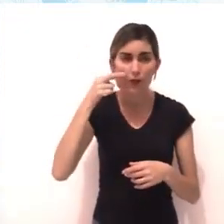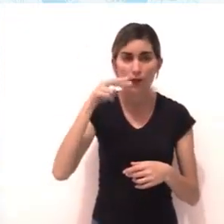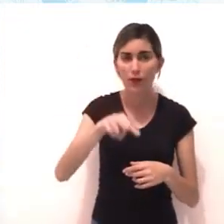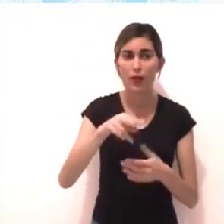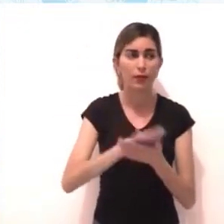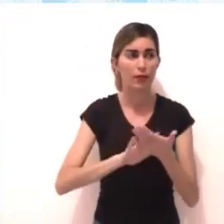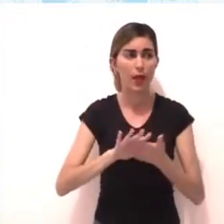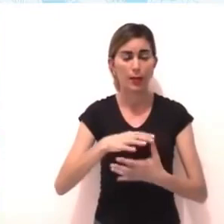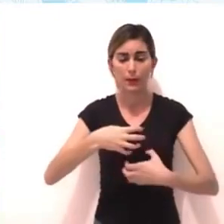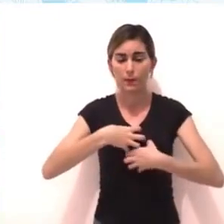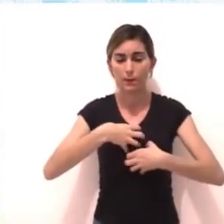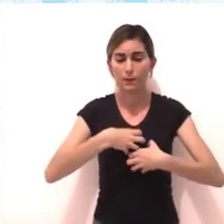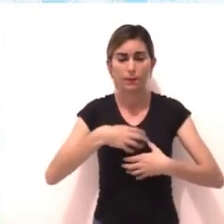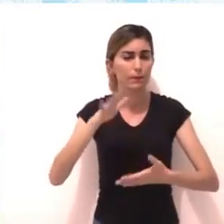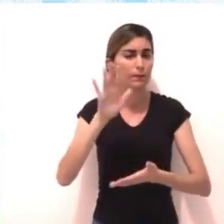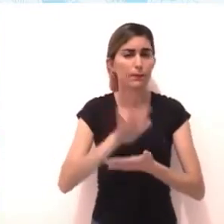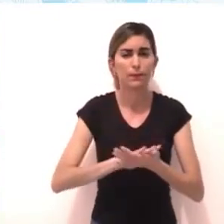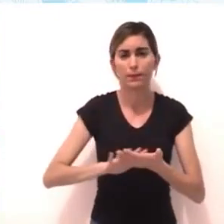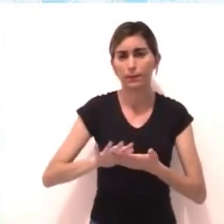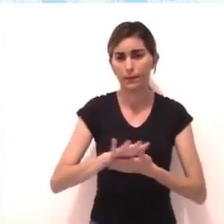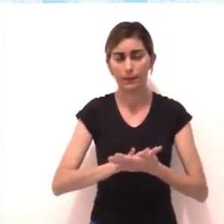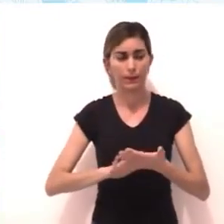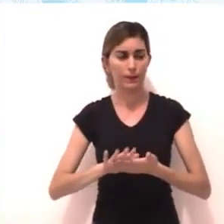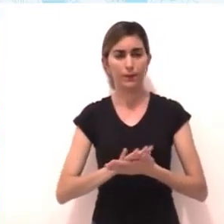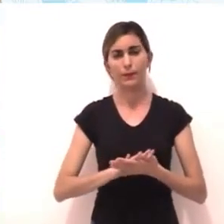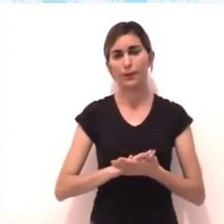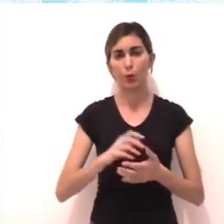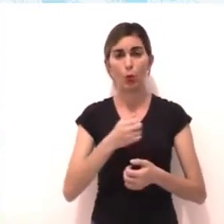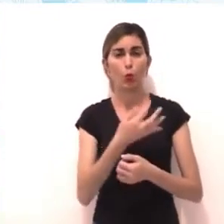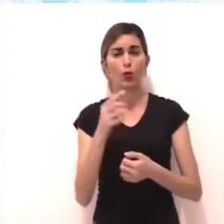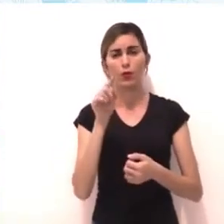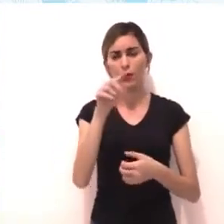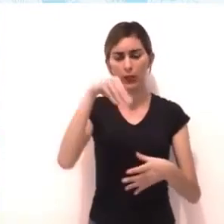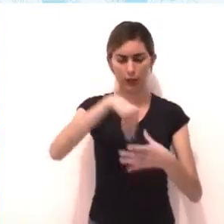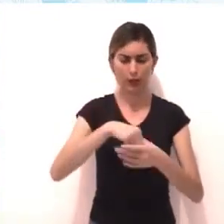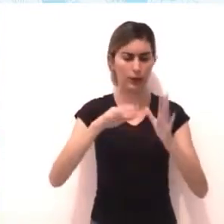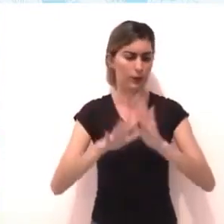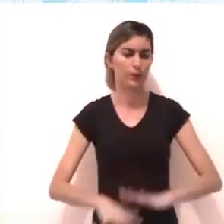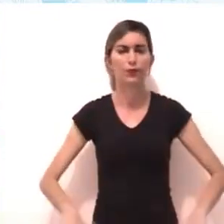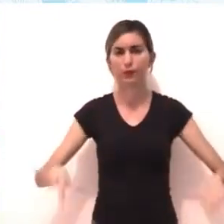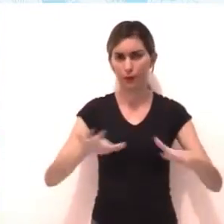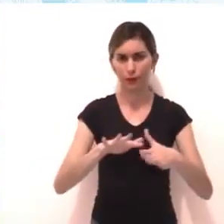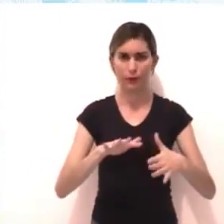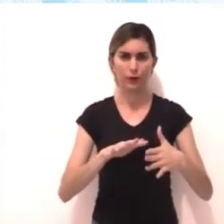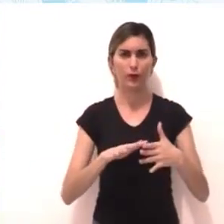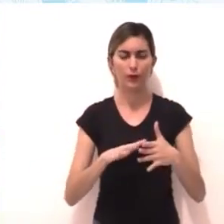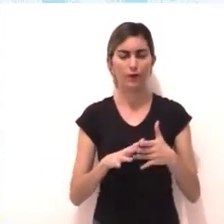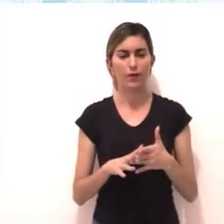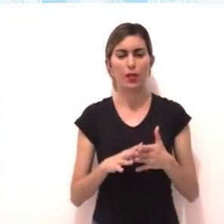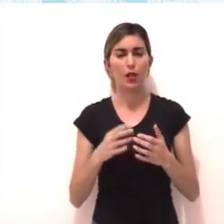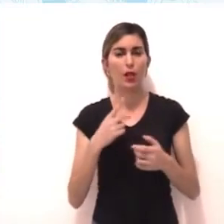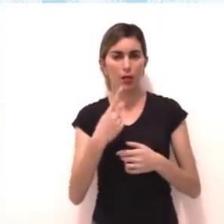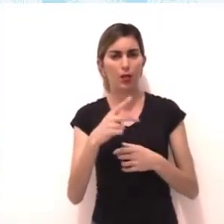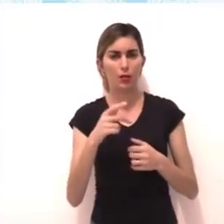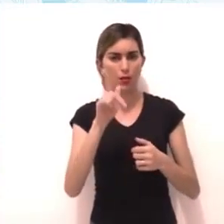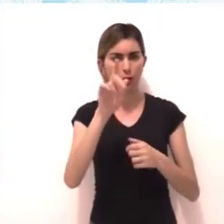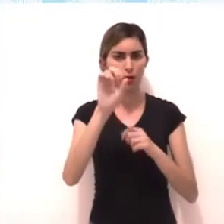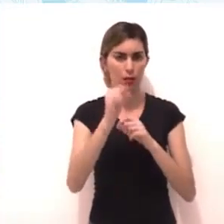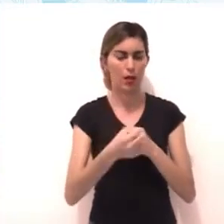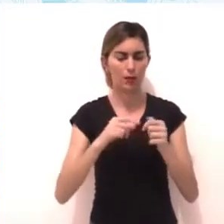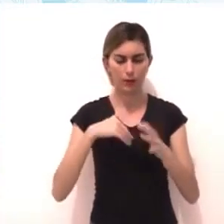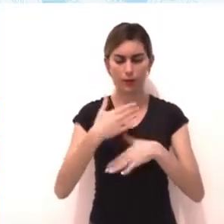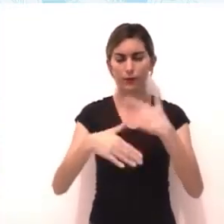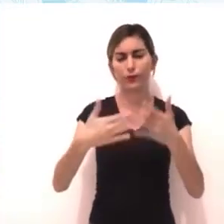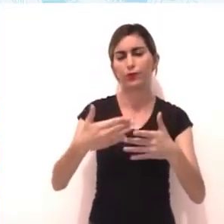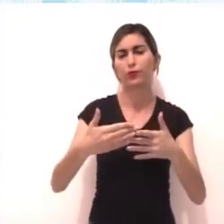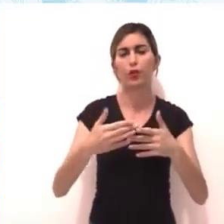está sentindo nada. Quando você está dentro de um ambiente fechado, com esse gás sendo